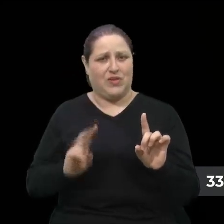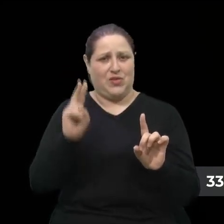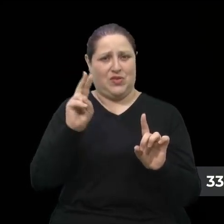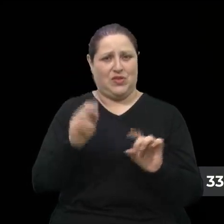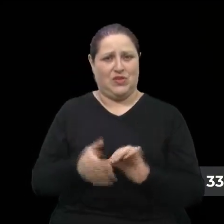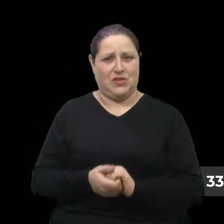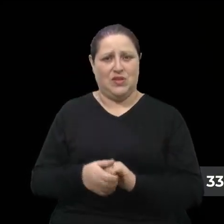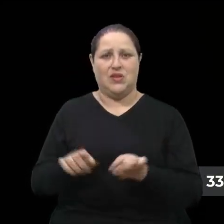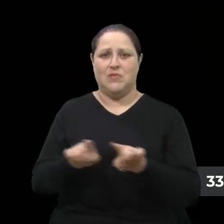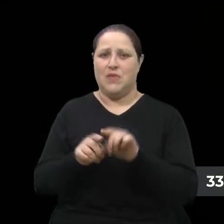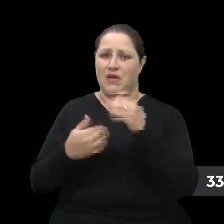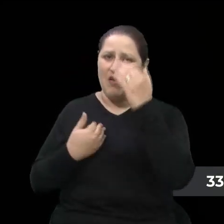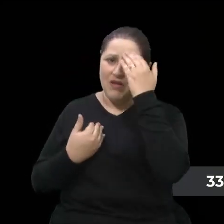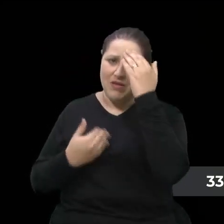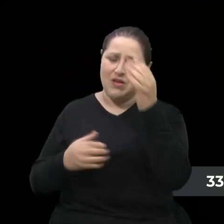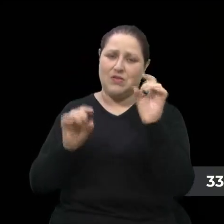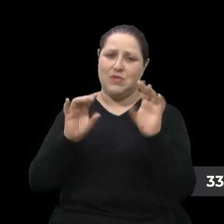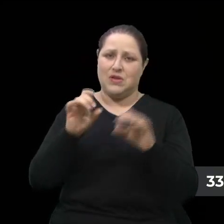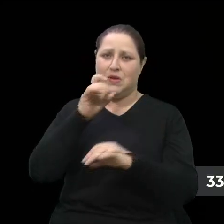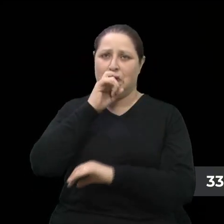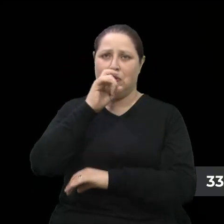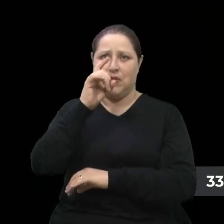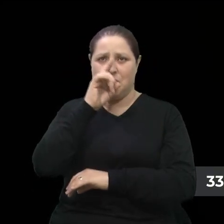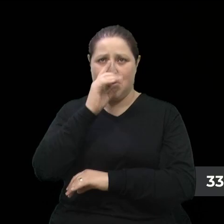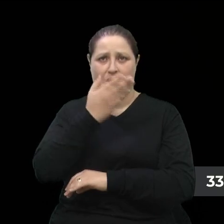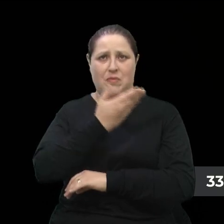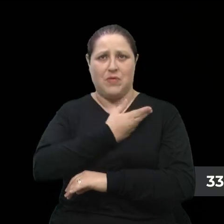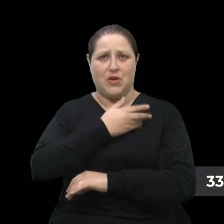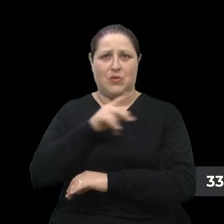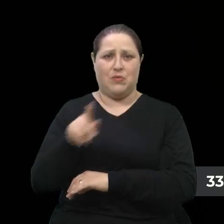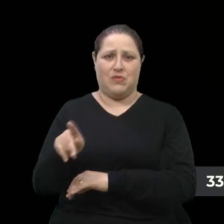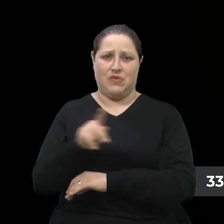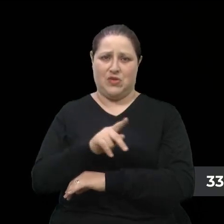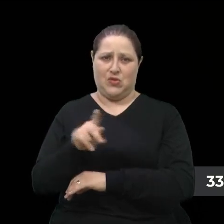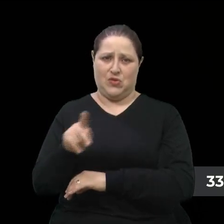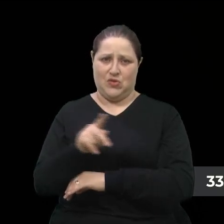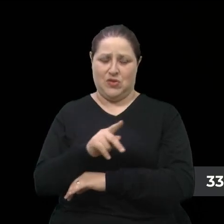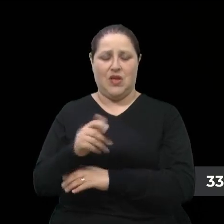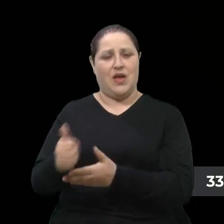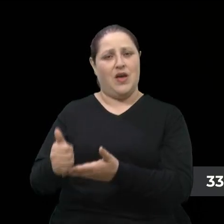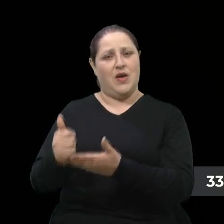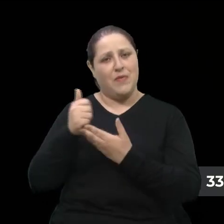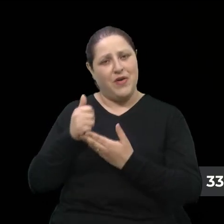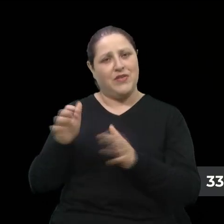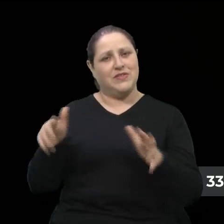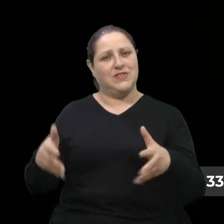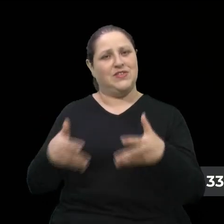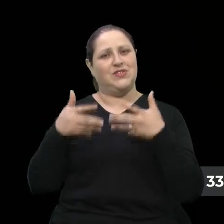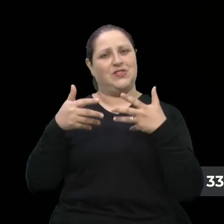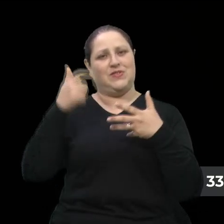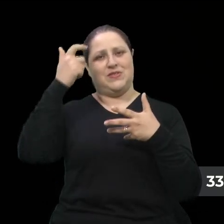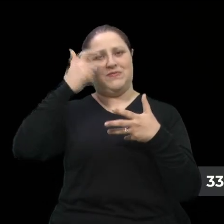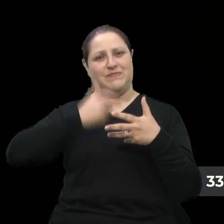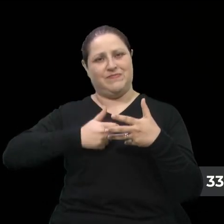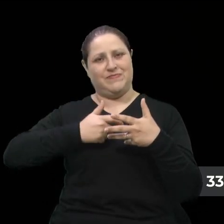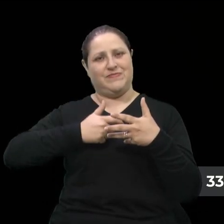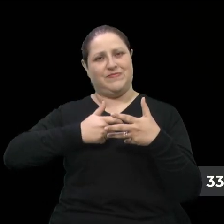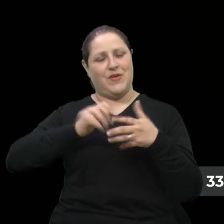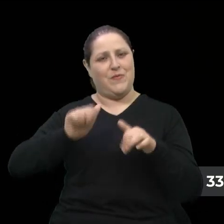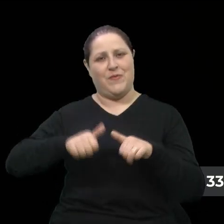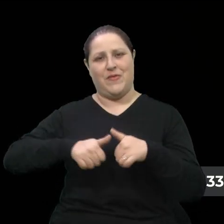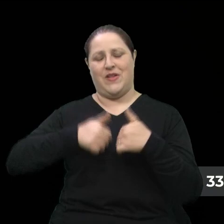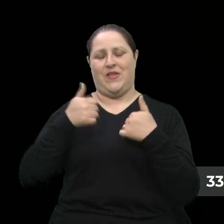um agradecimento especial aos meus pais, amigos e professores, que apoiam e me incentivam a ser a melhor versão de mim